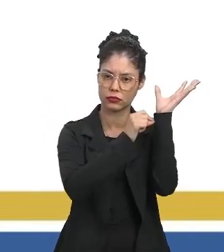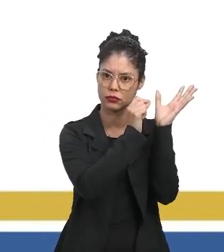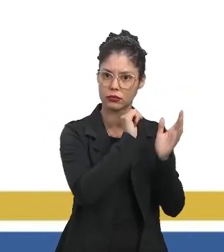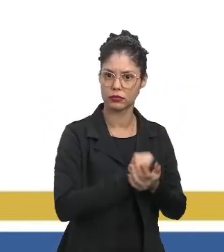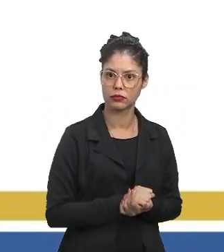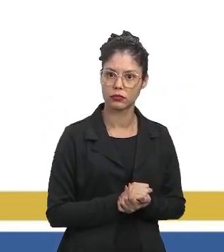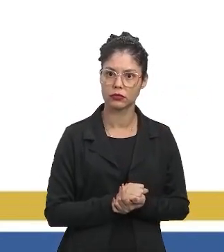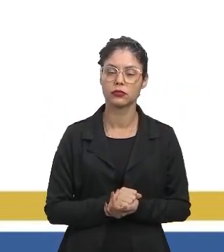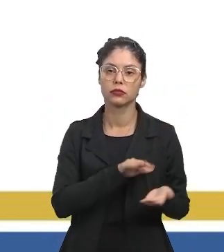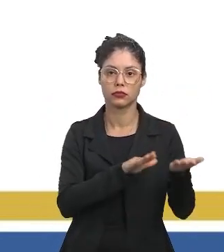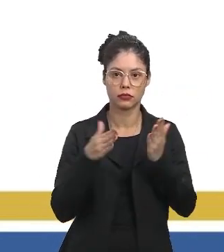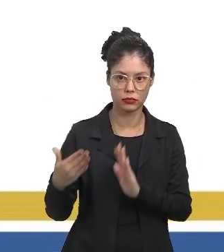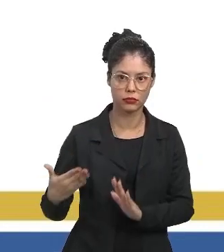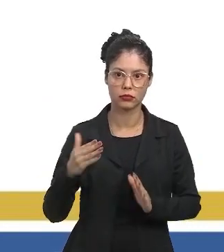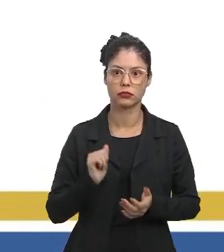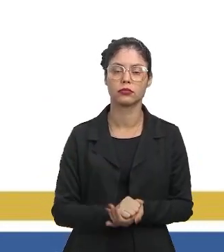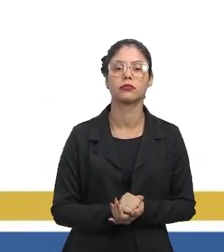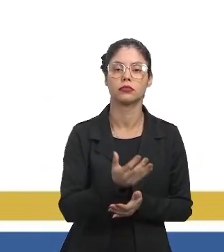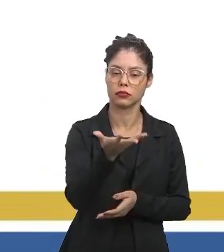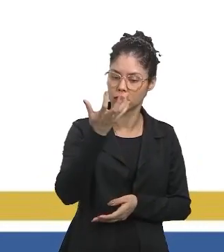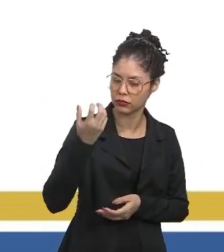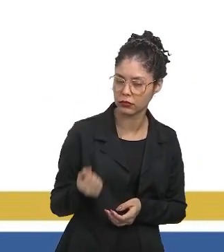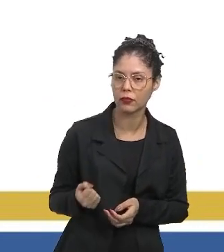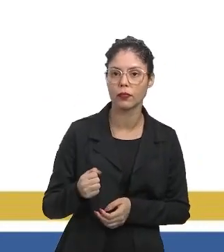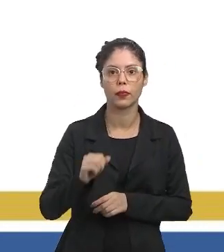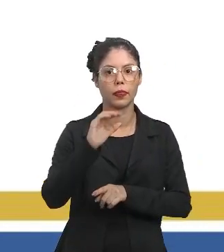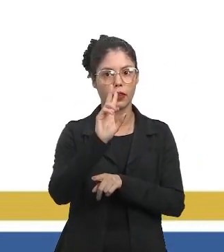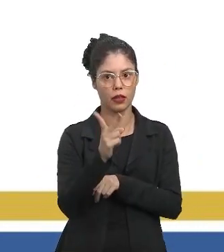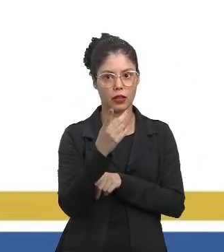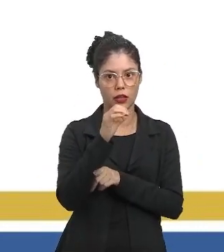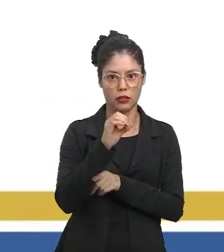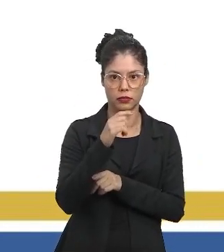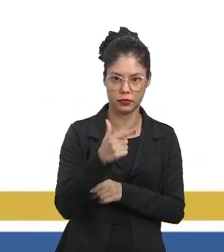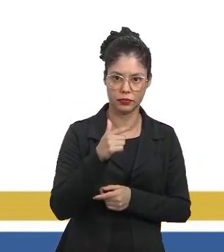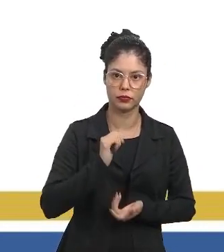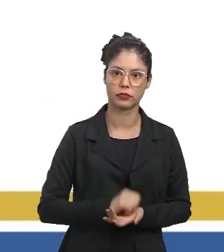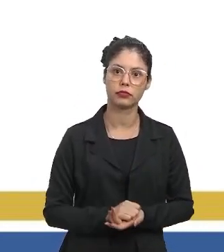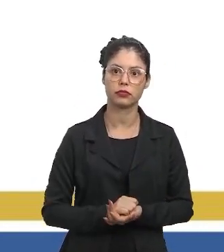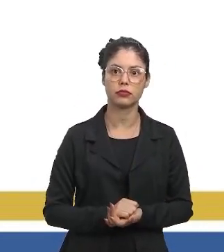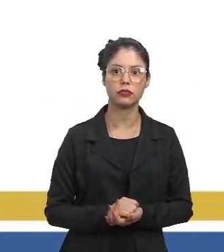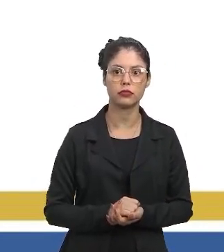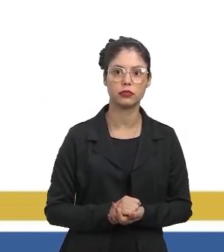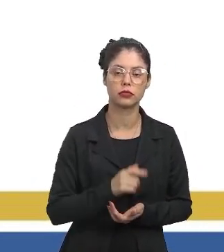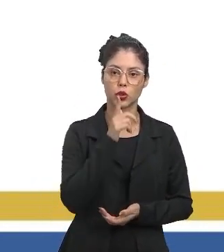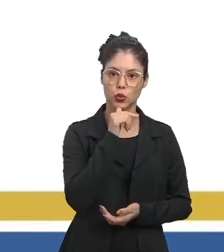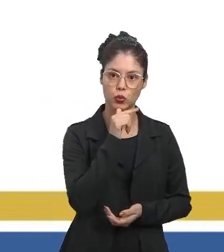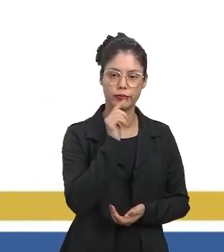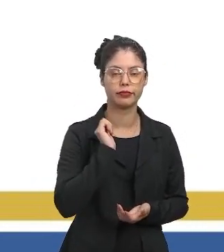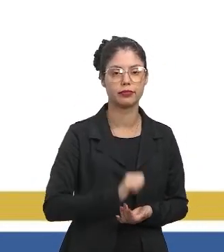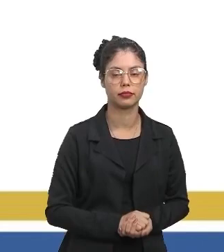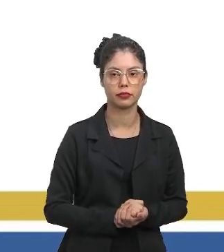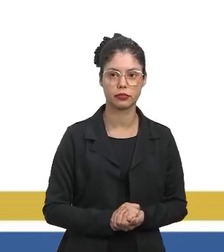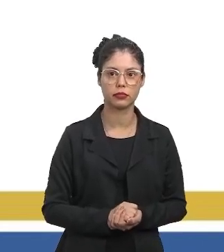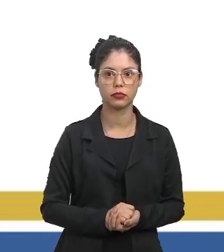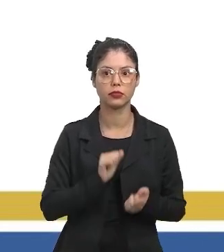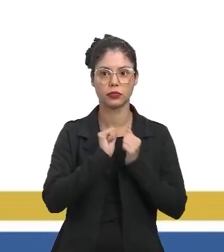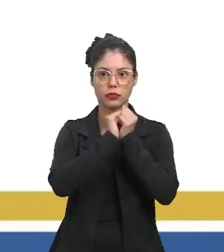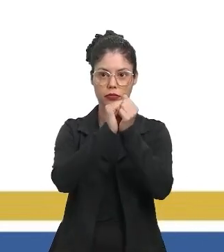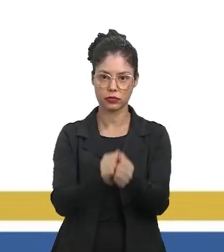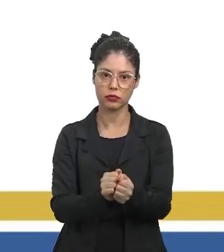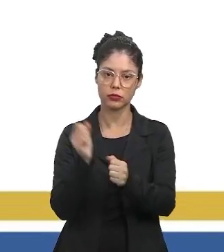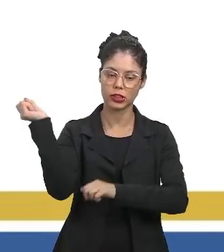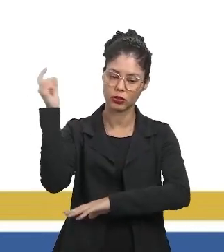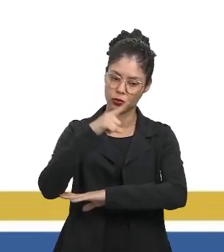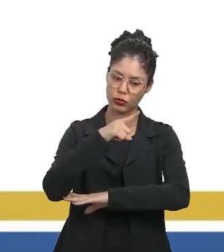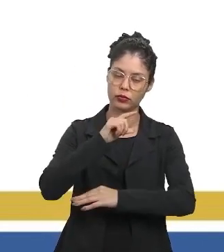plantinha. A partir da recepção de dióxido de carbono e de água, com a participação da